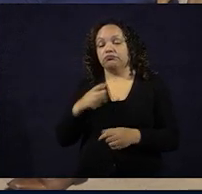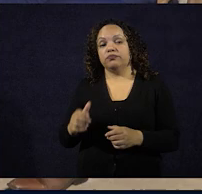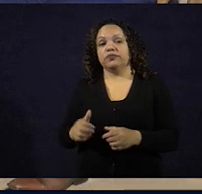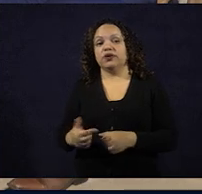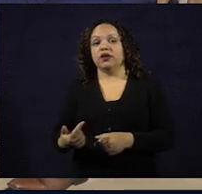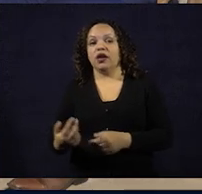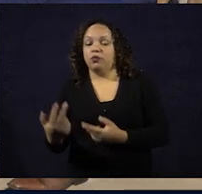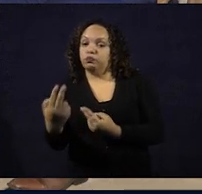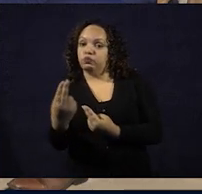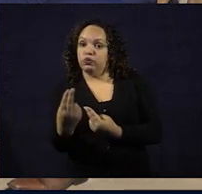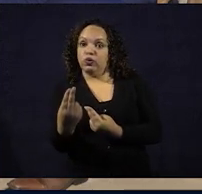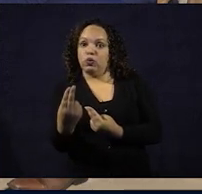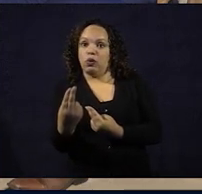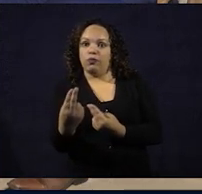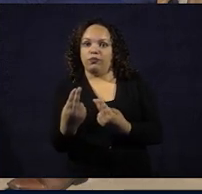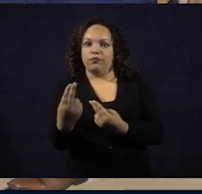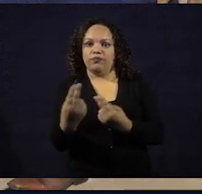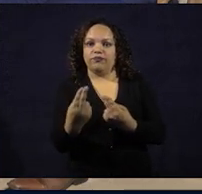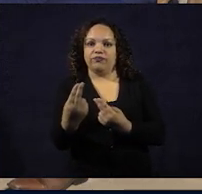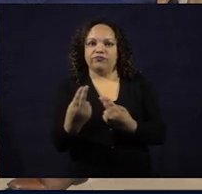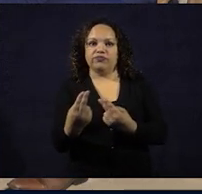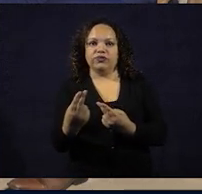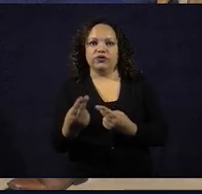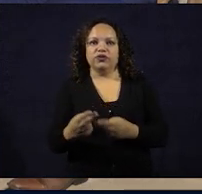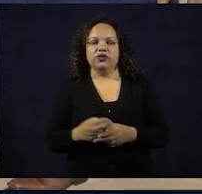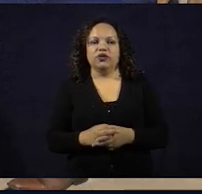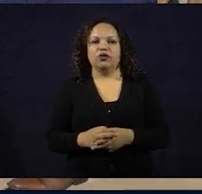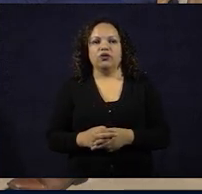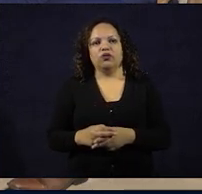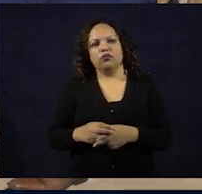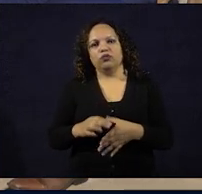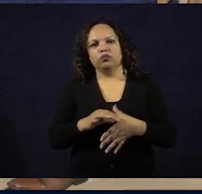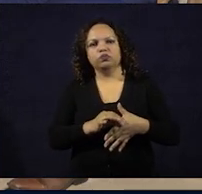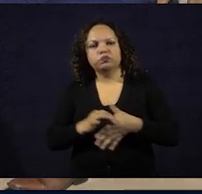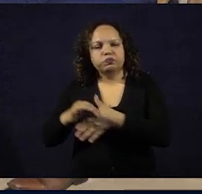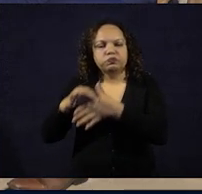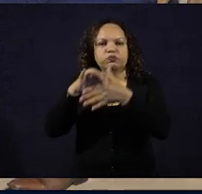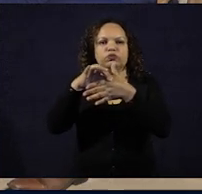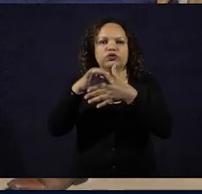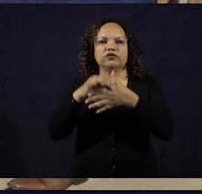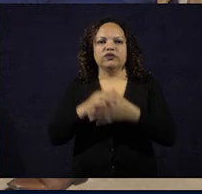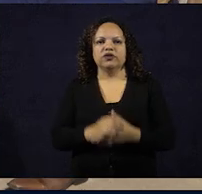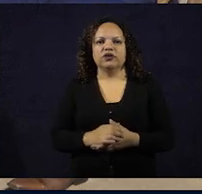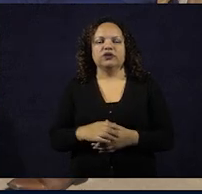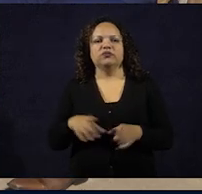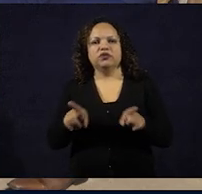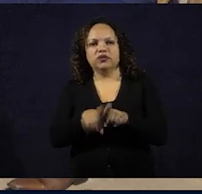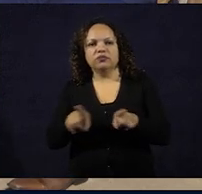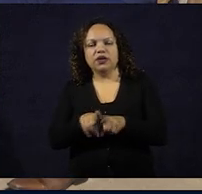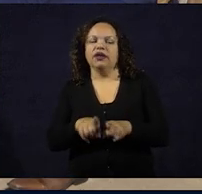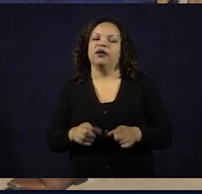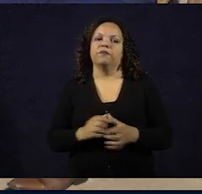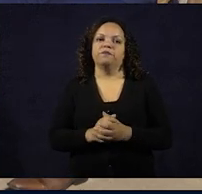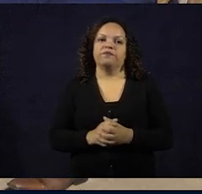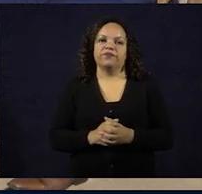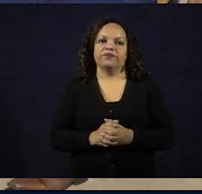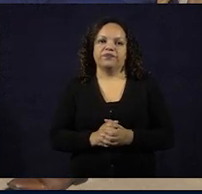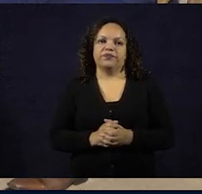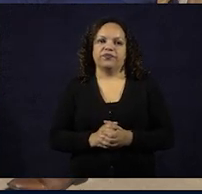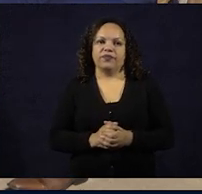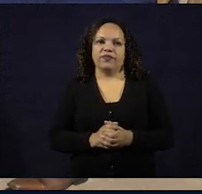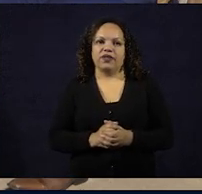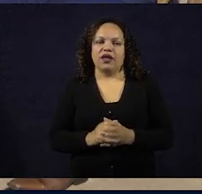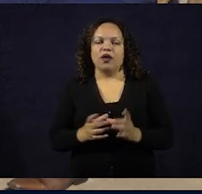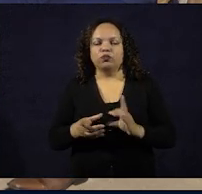que eu né como acionista tenho também então é algo assim que até